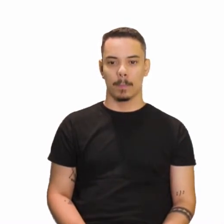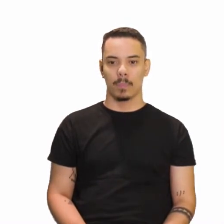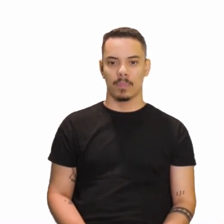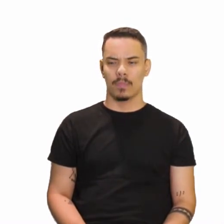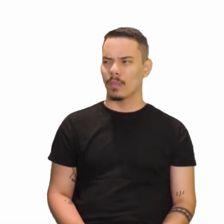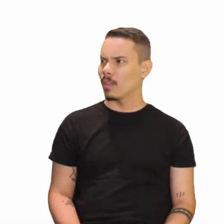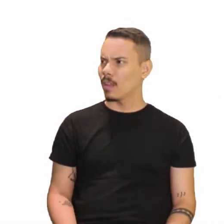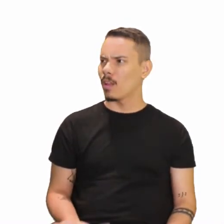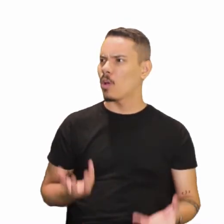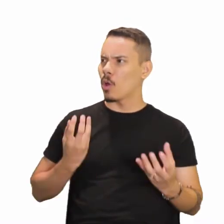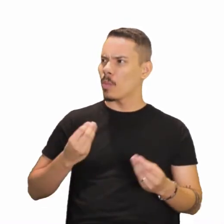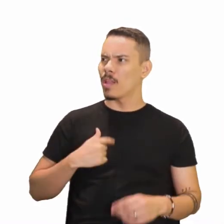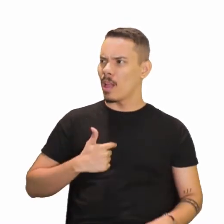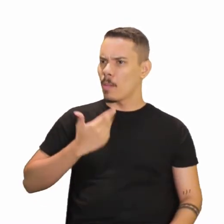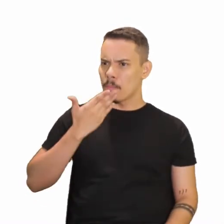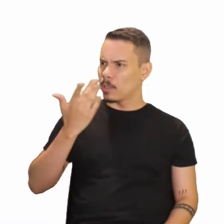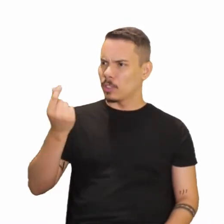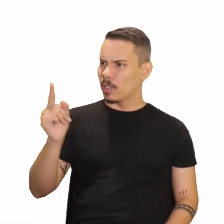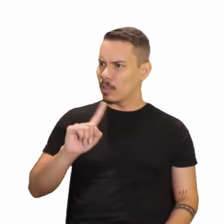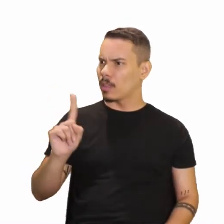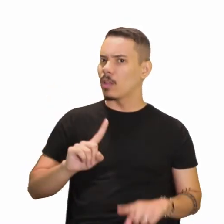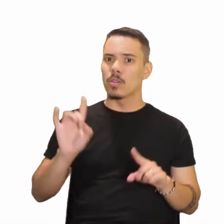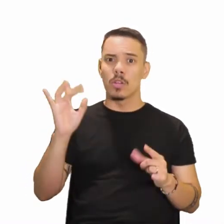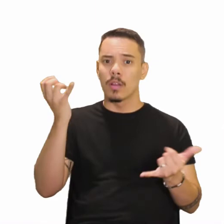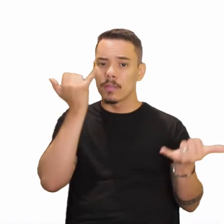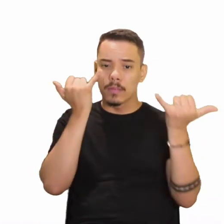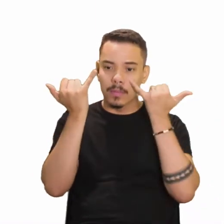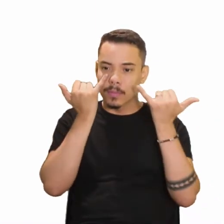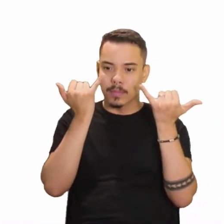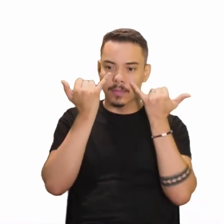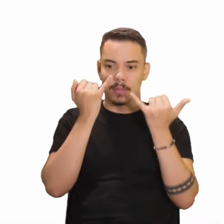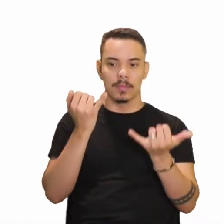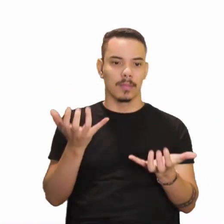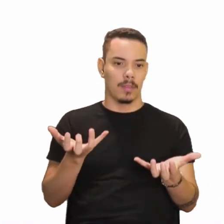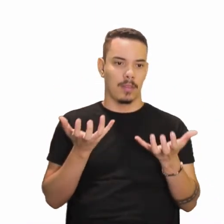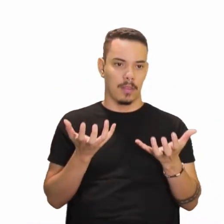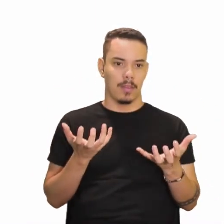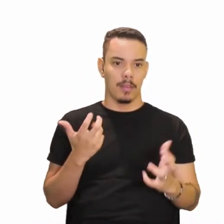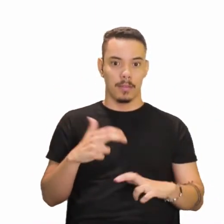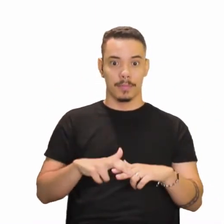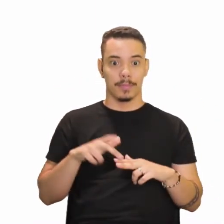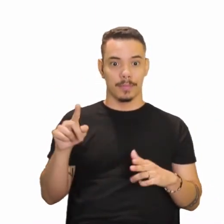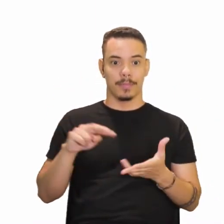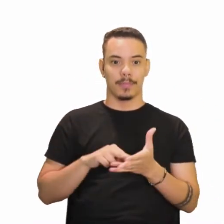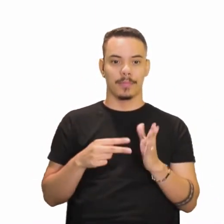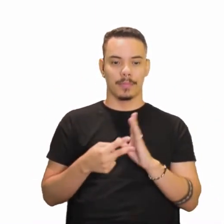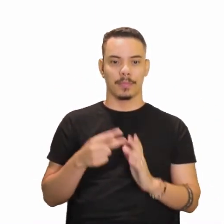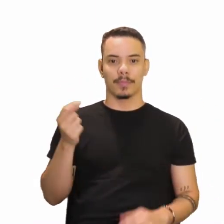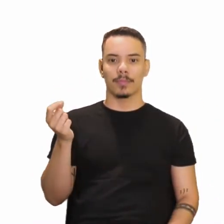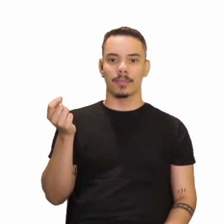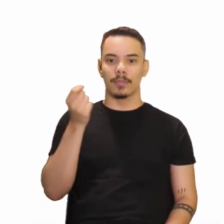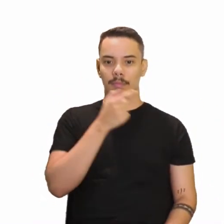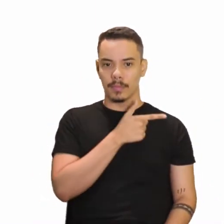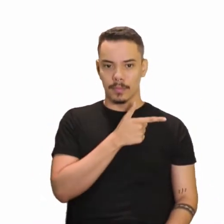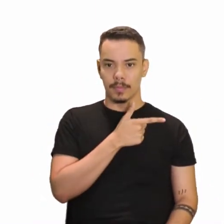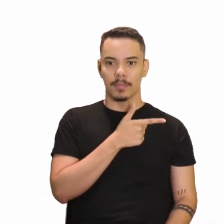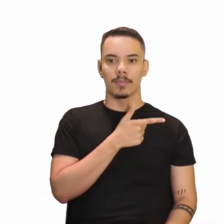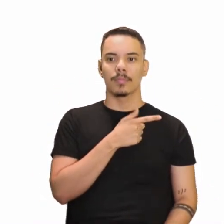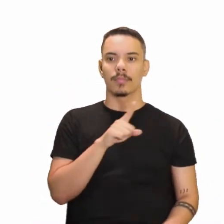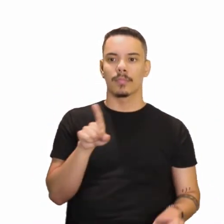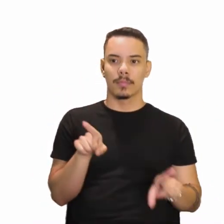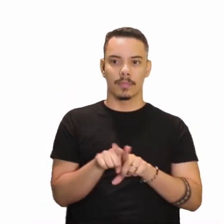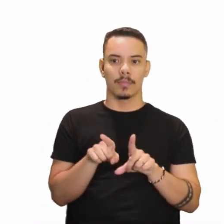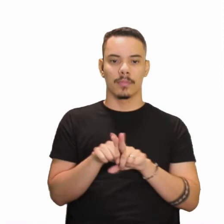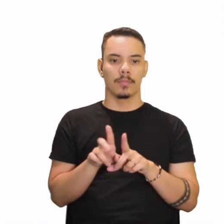indignado que ele só quer apenas uma informação Então essa aqui são tá fazendo uma crítica né